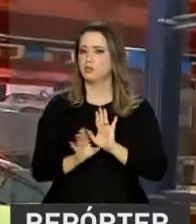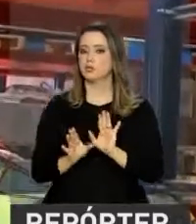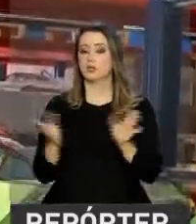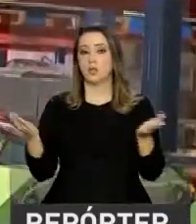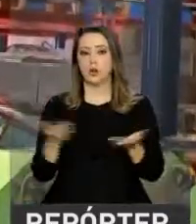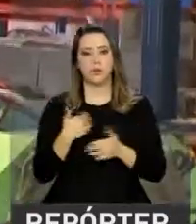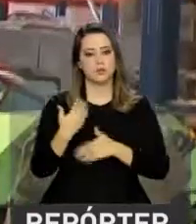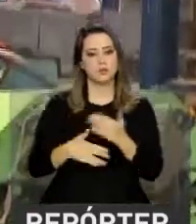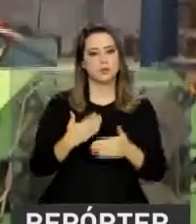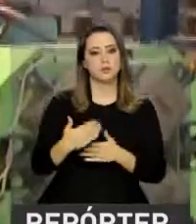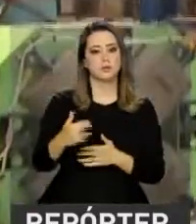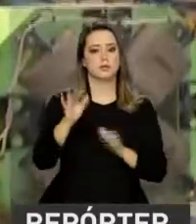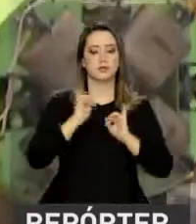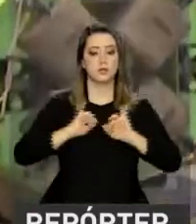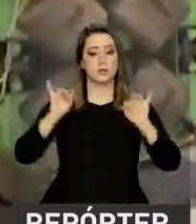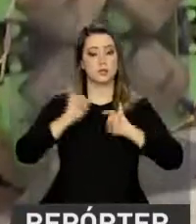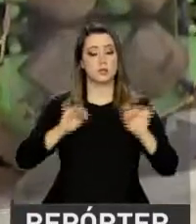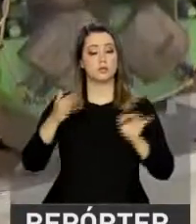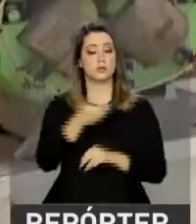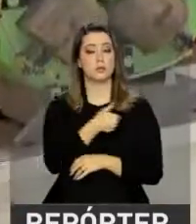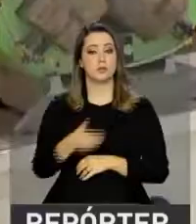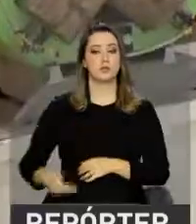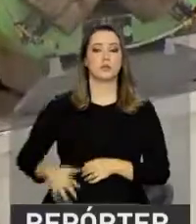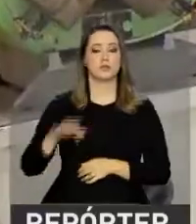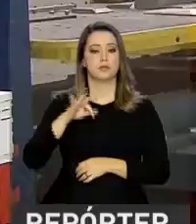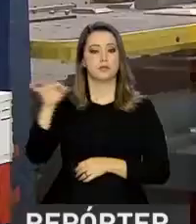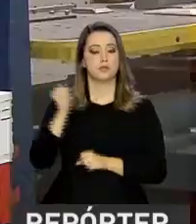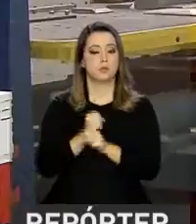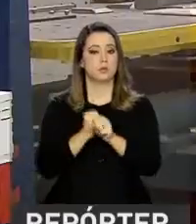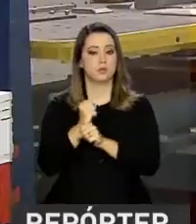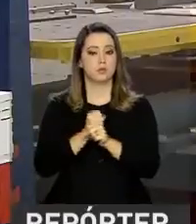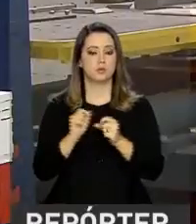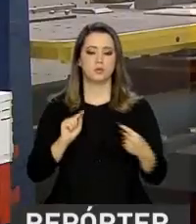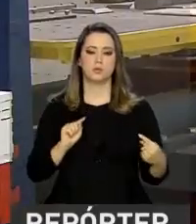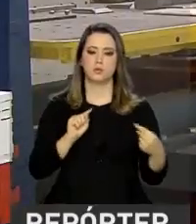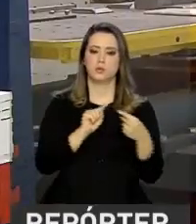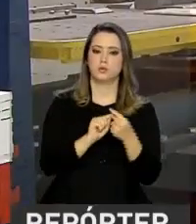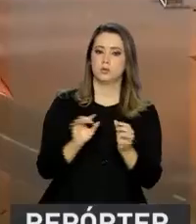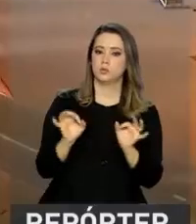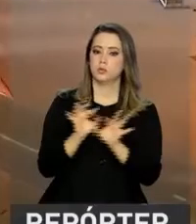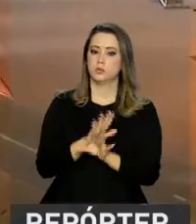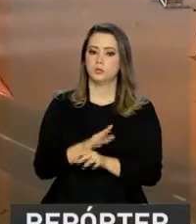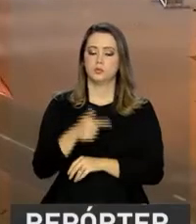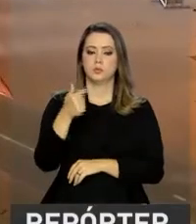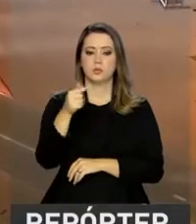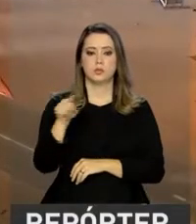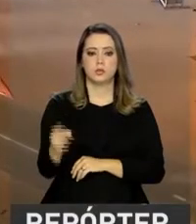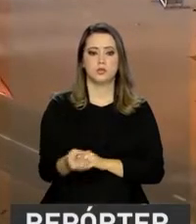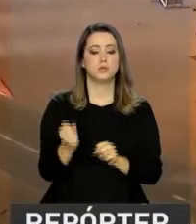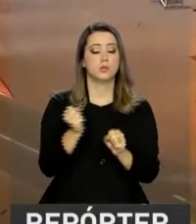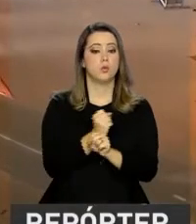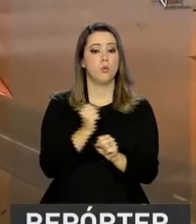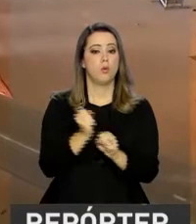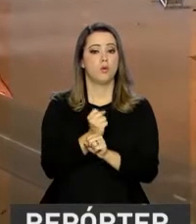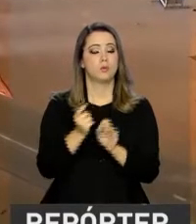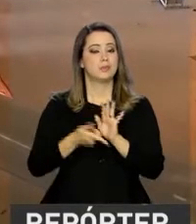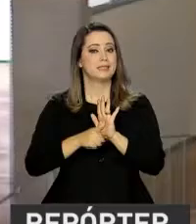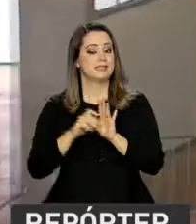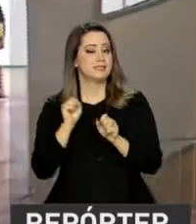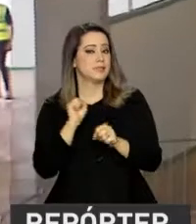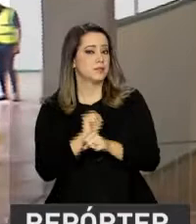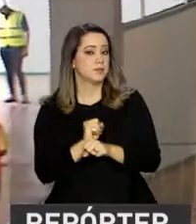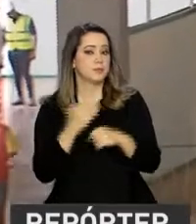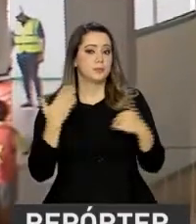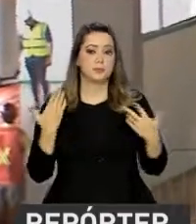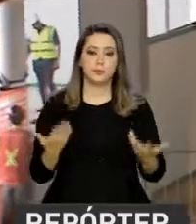agora é avançar lançado pelo governo federal ano passado com o objetivo de concluir mais de sete mil obras que estavam pendentes no país